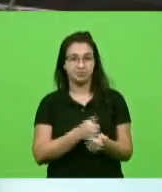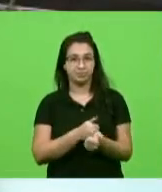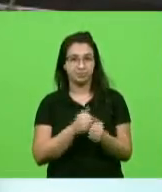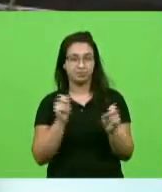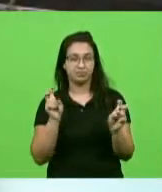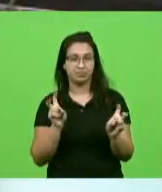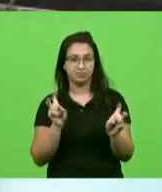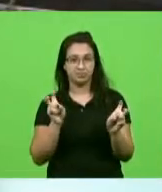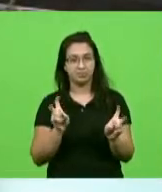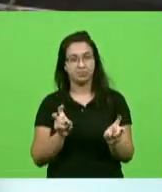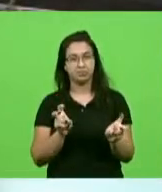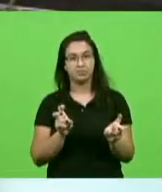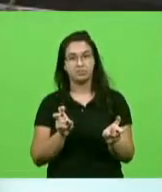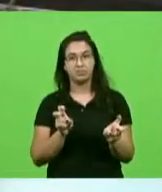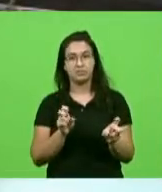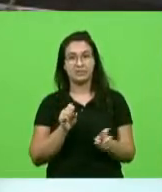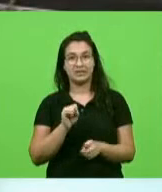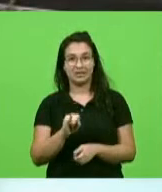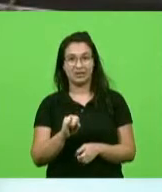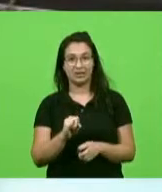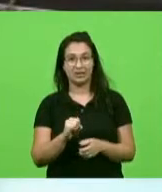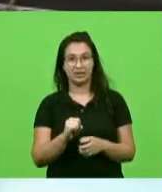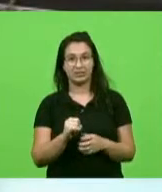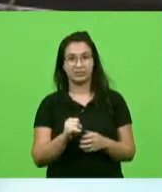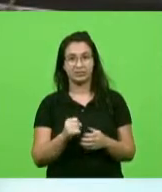aspas, se nos autos do processo